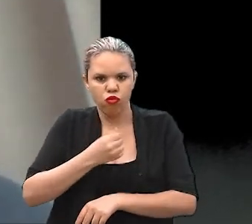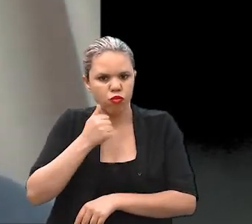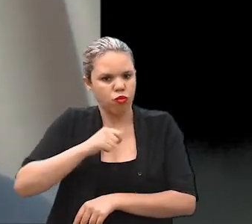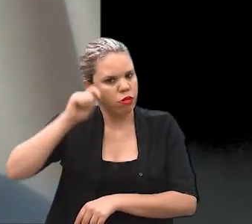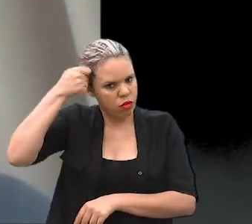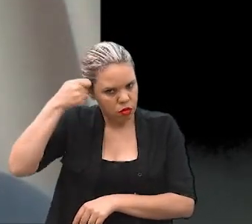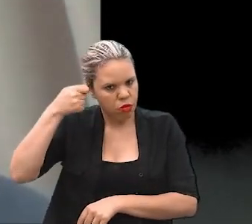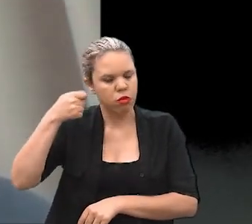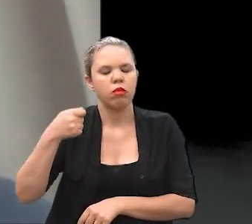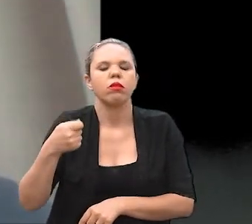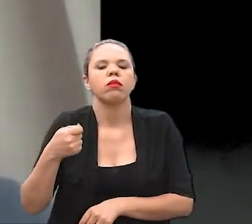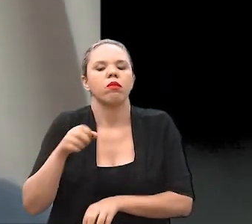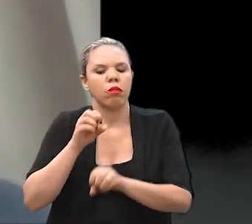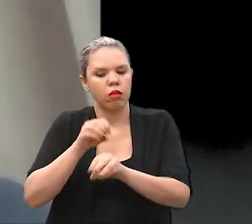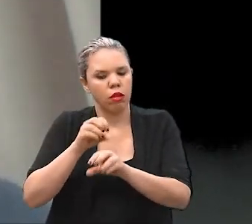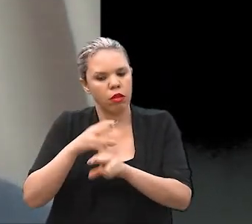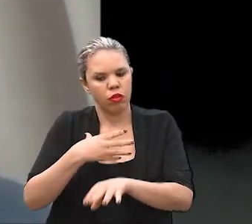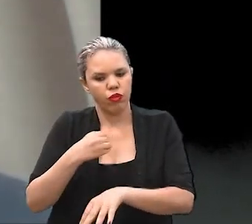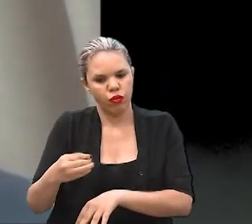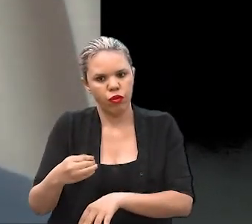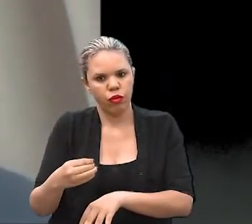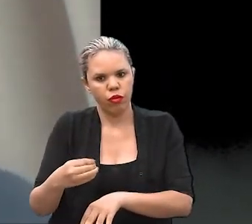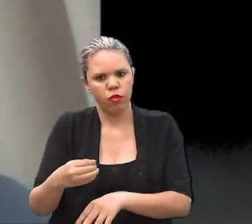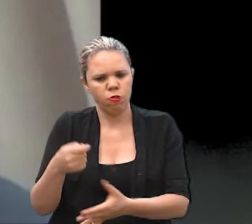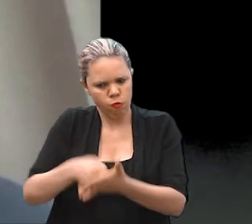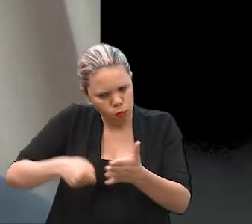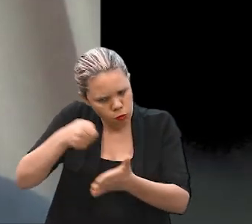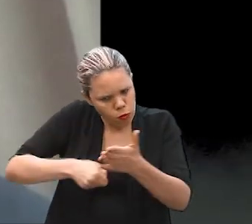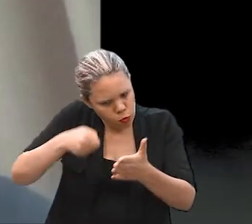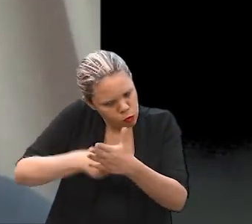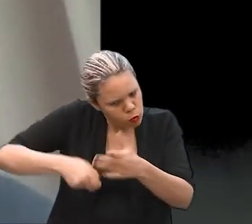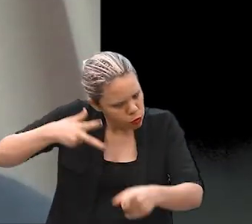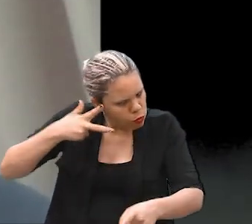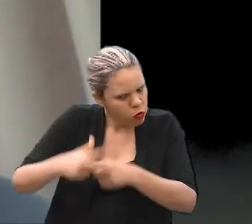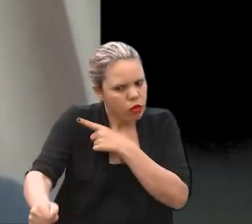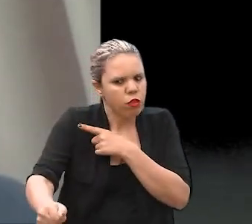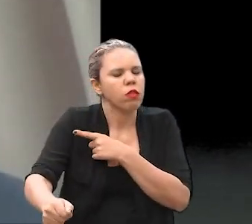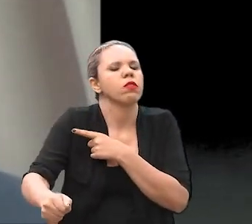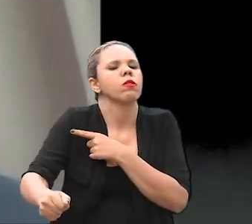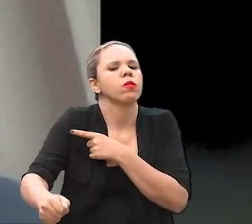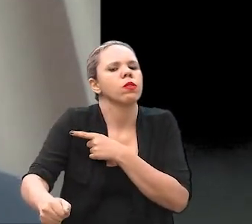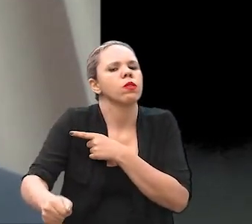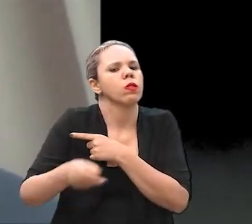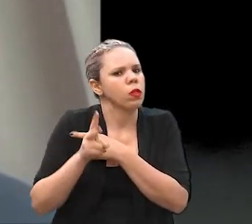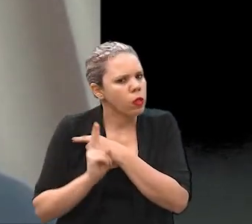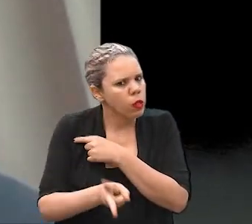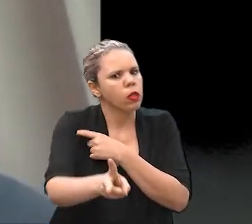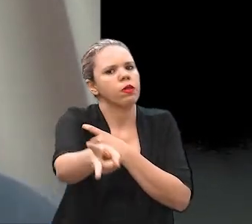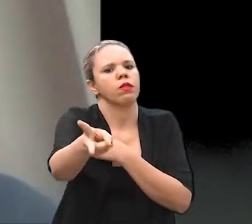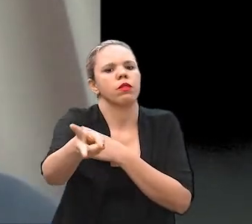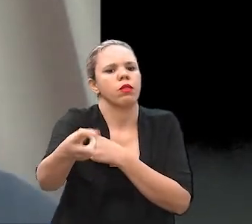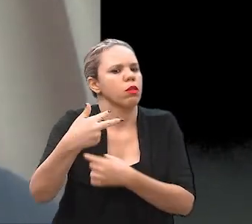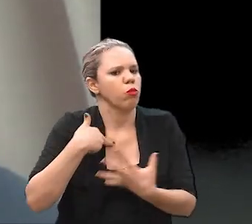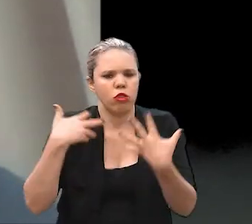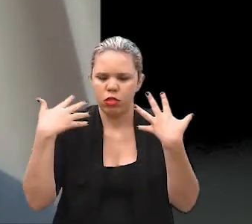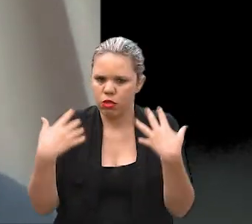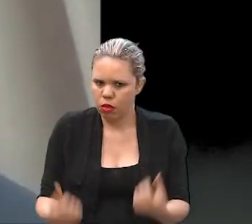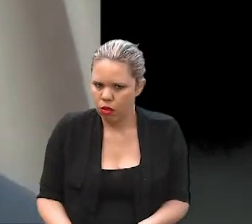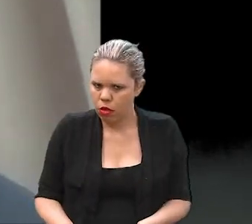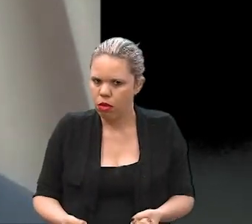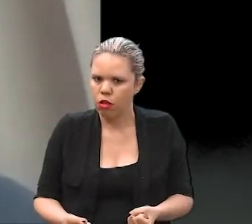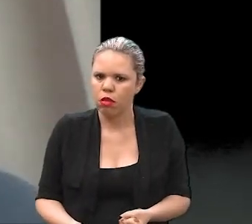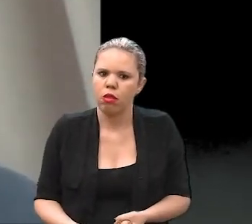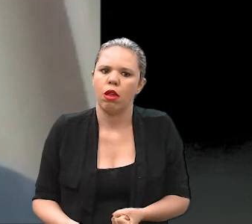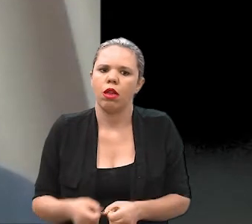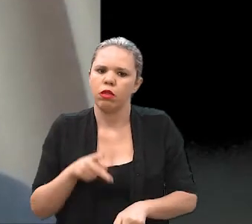negras estão ensinando os seus filhos para resistir. Nós vamos resistir sempre, e resistir